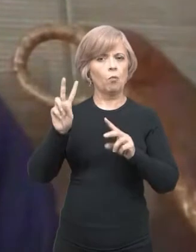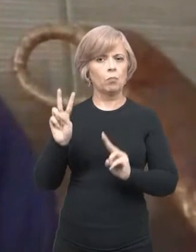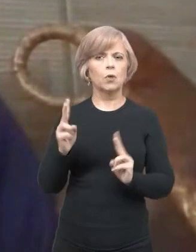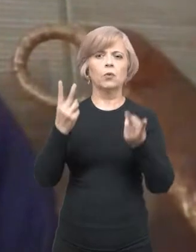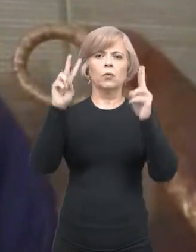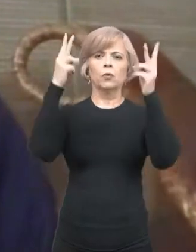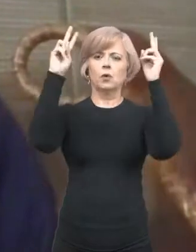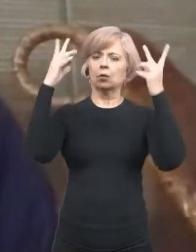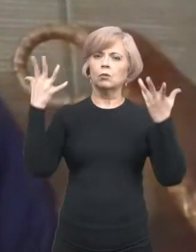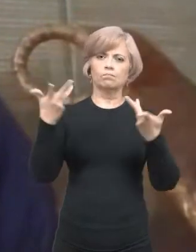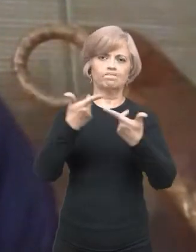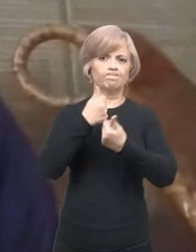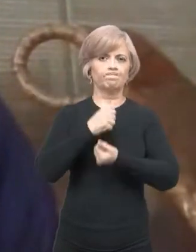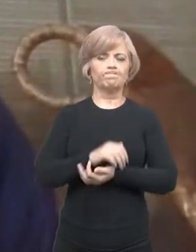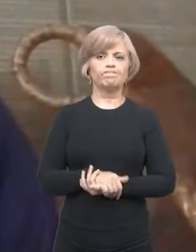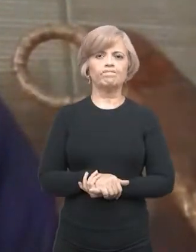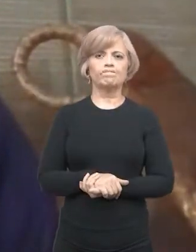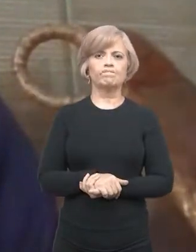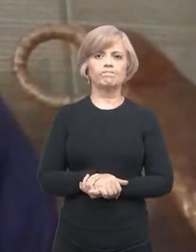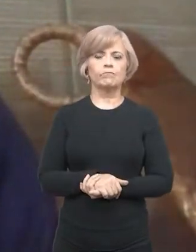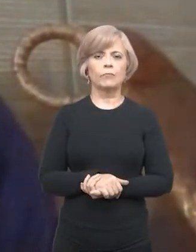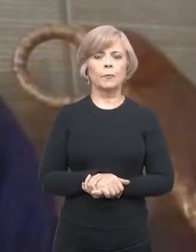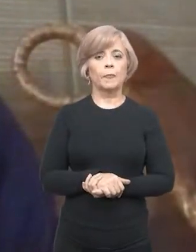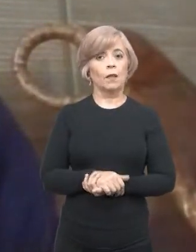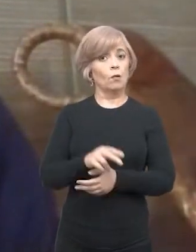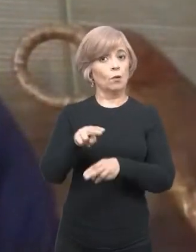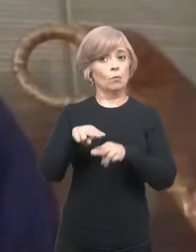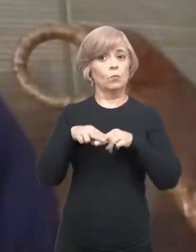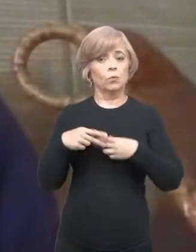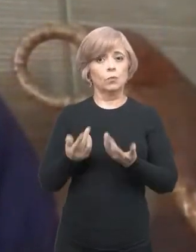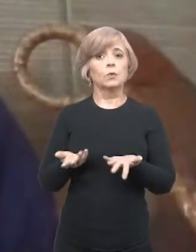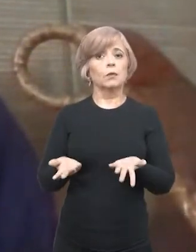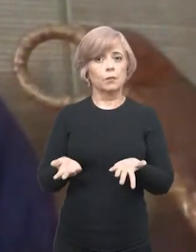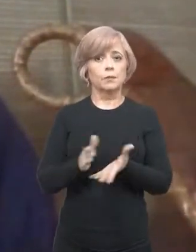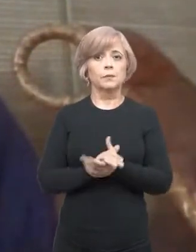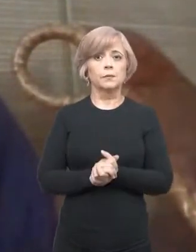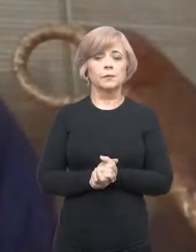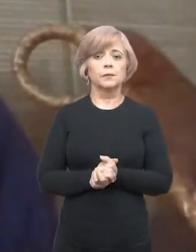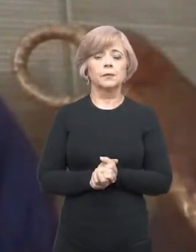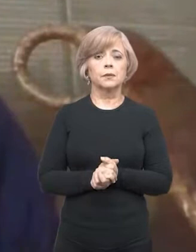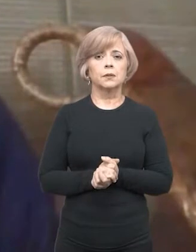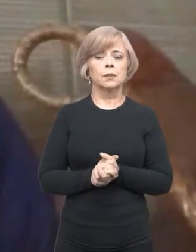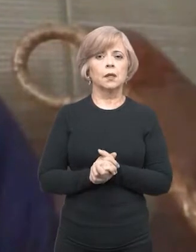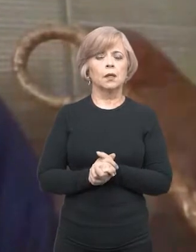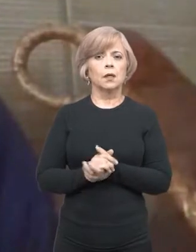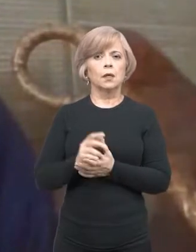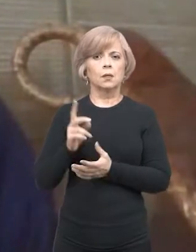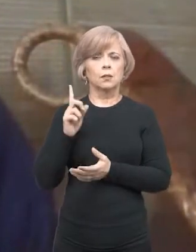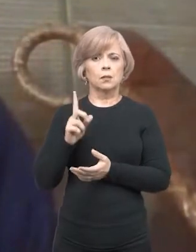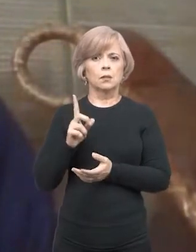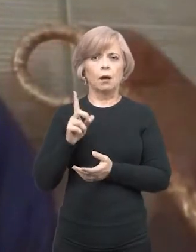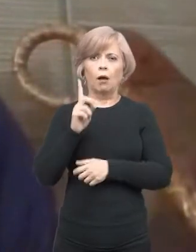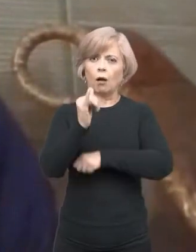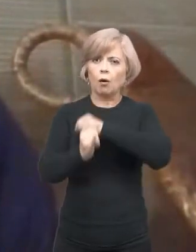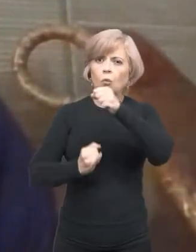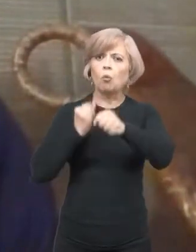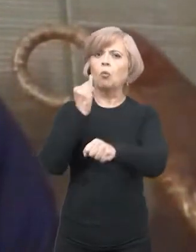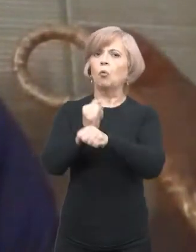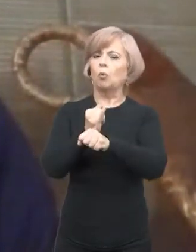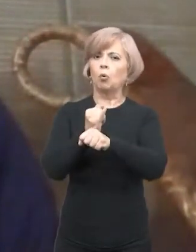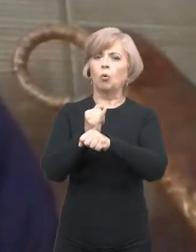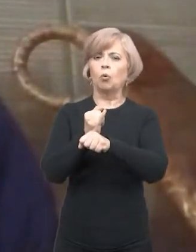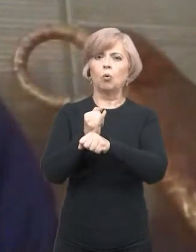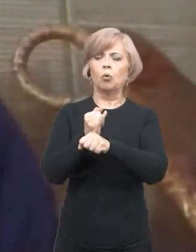avanço esplêndido, a despeito da resistência da Google,